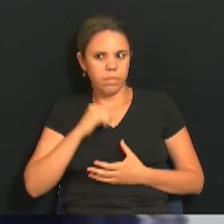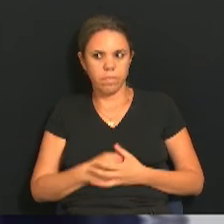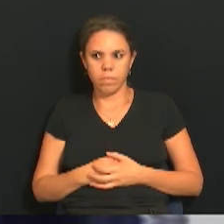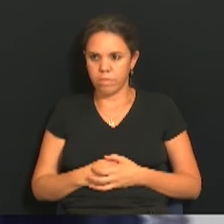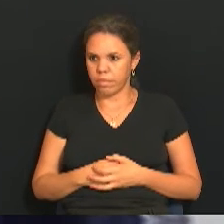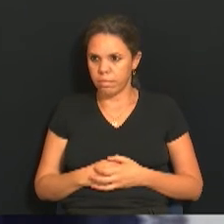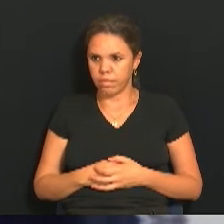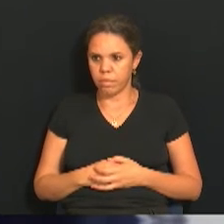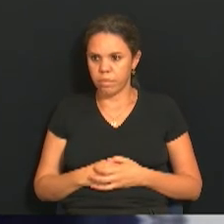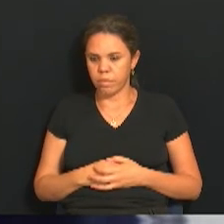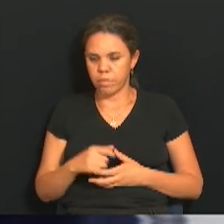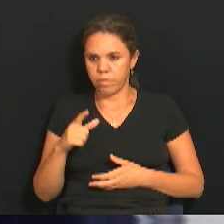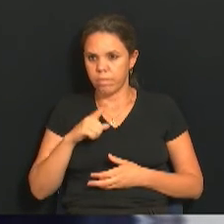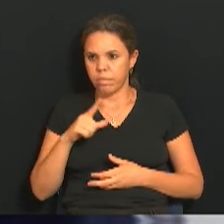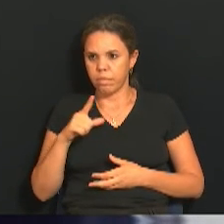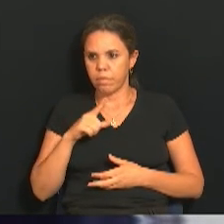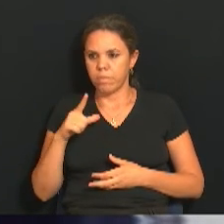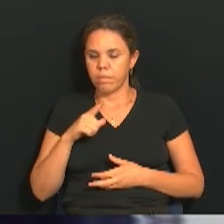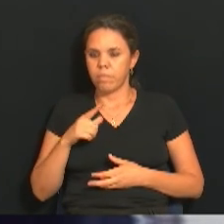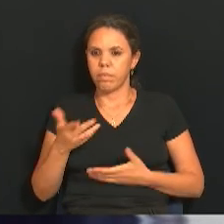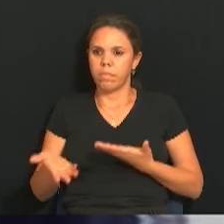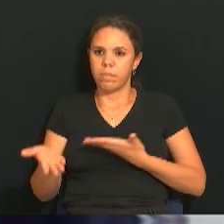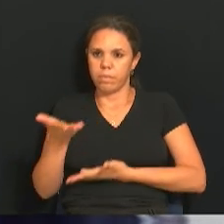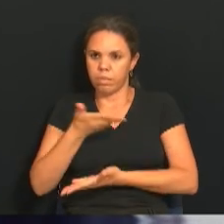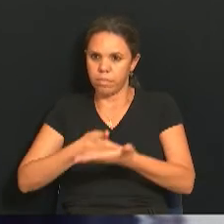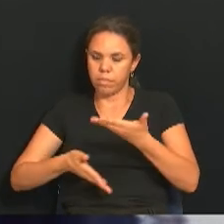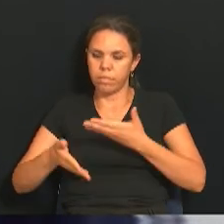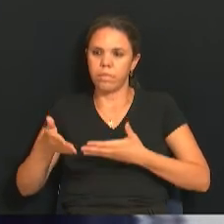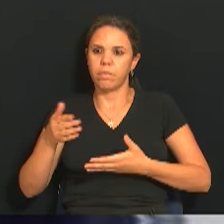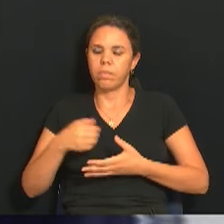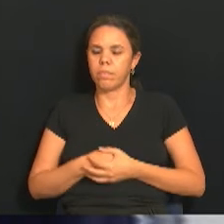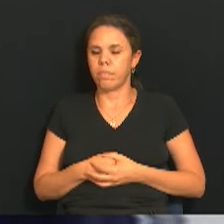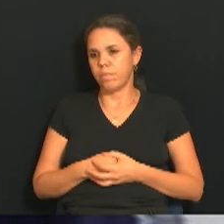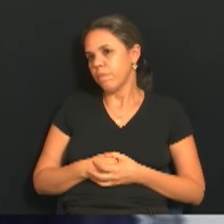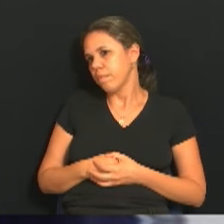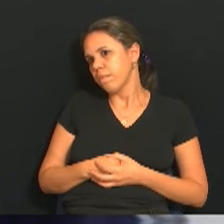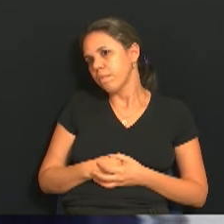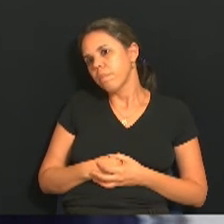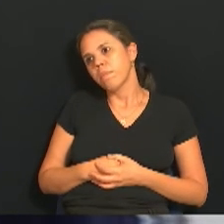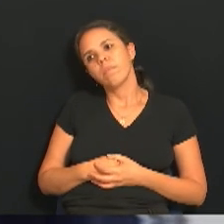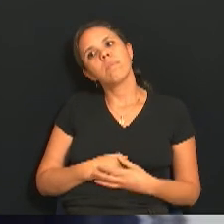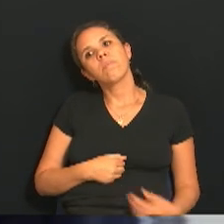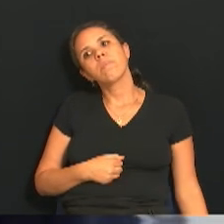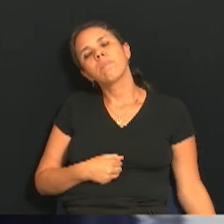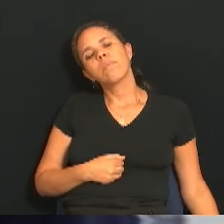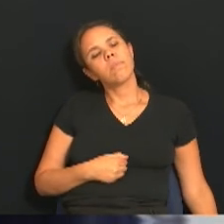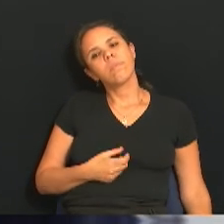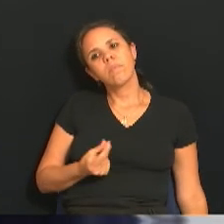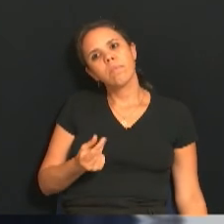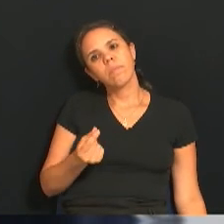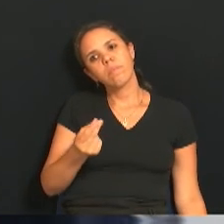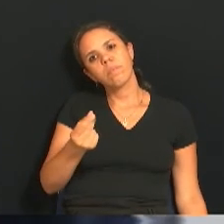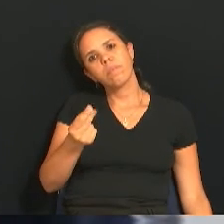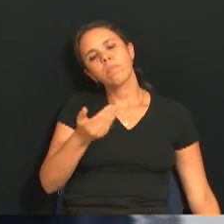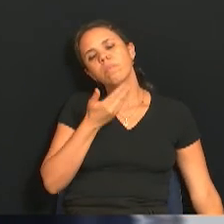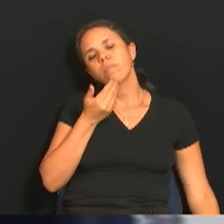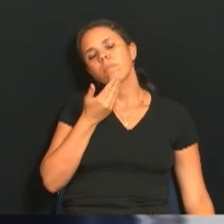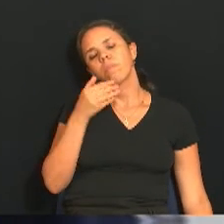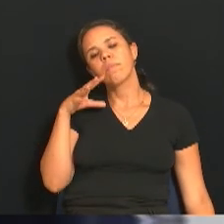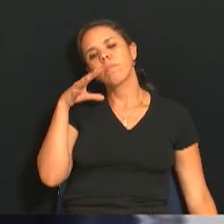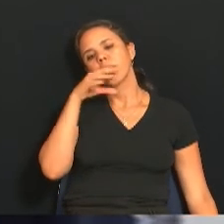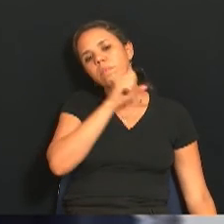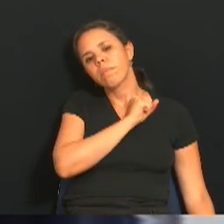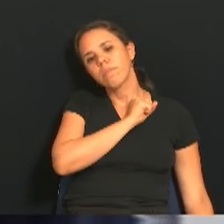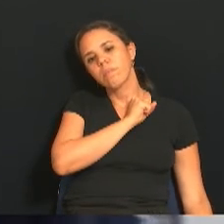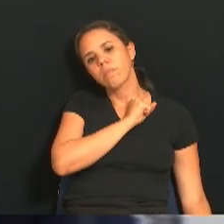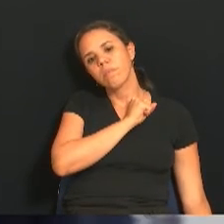termos uma forma de relacionamento entre todos nós, seja duradouro, prático, rápido,